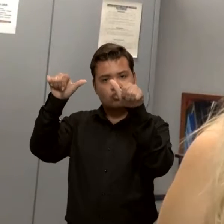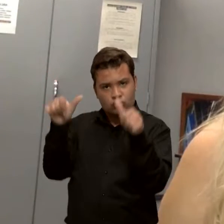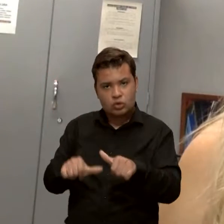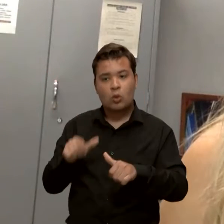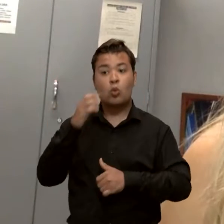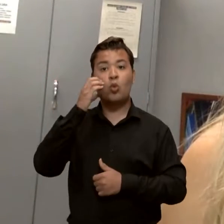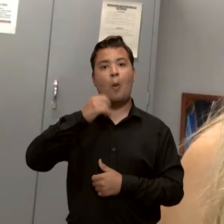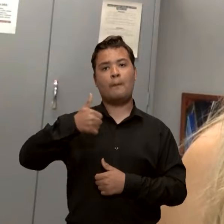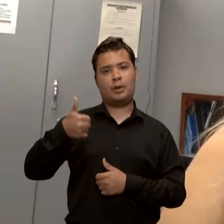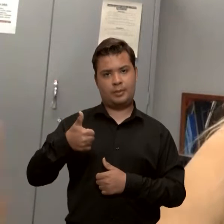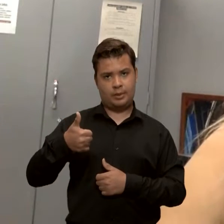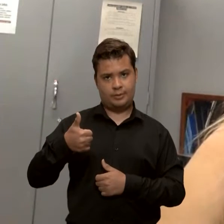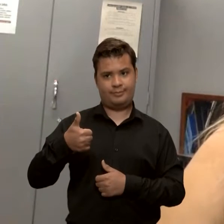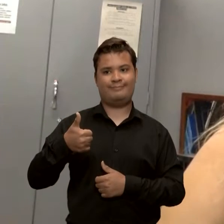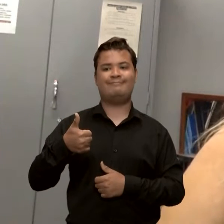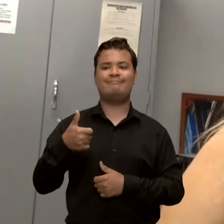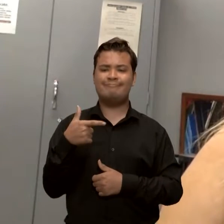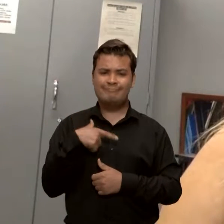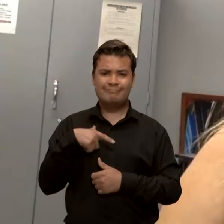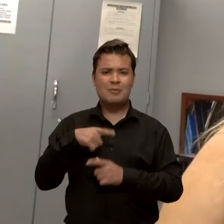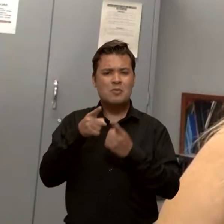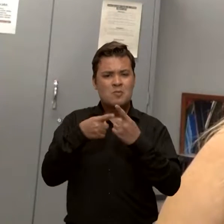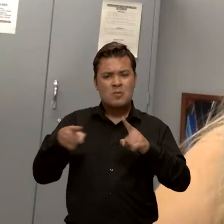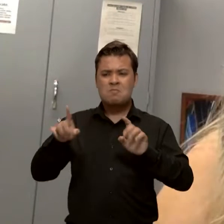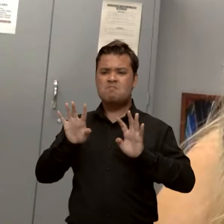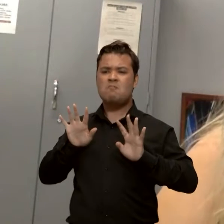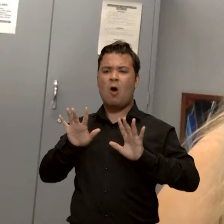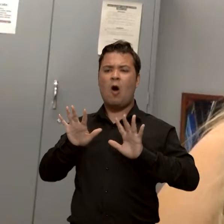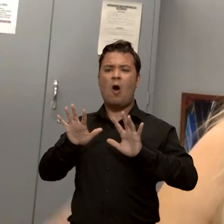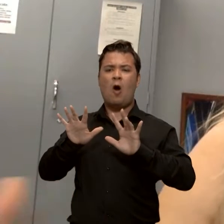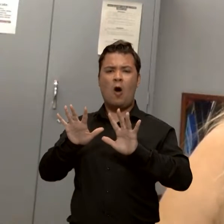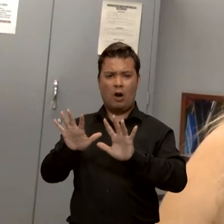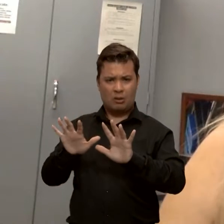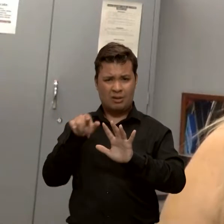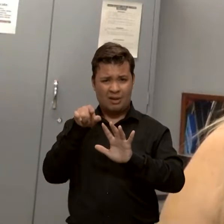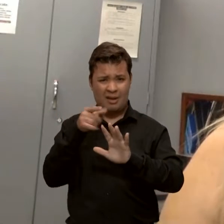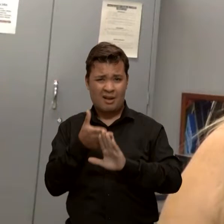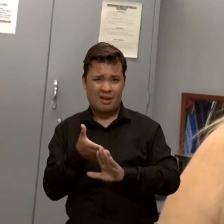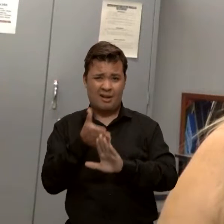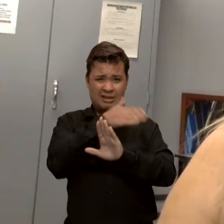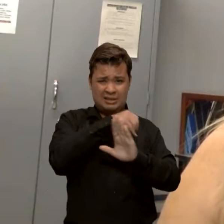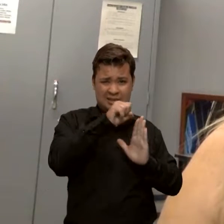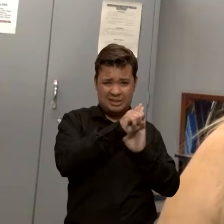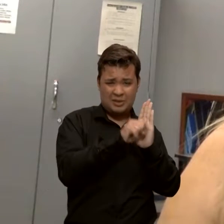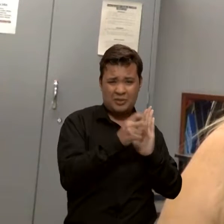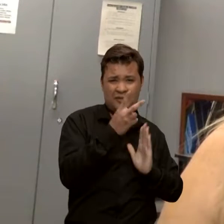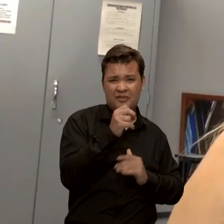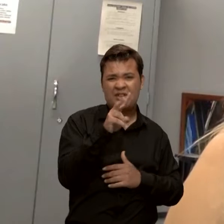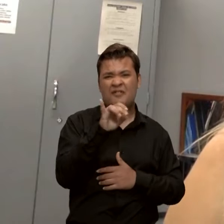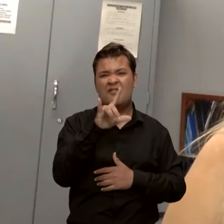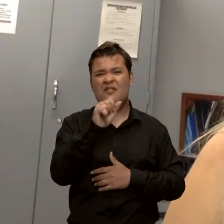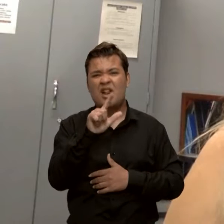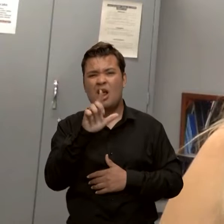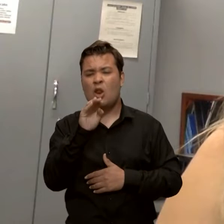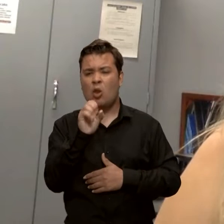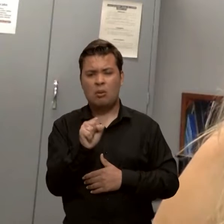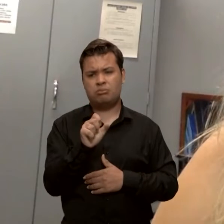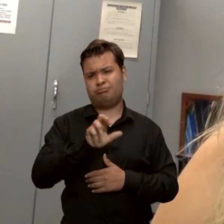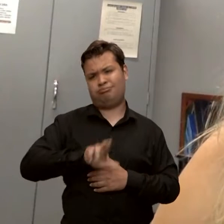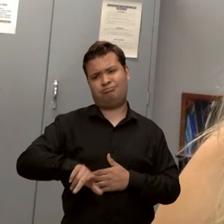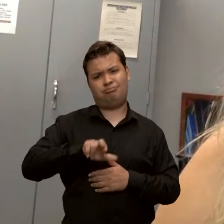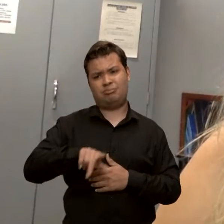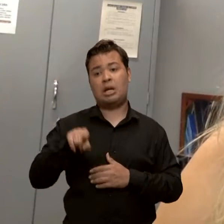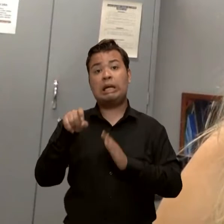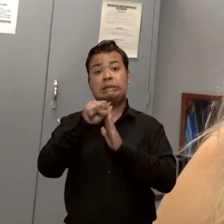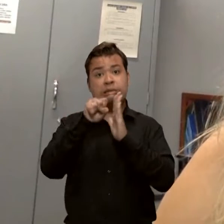as concentrações musicais não datam de Vila Lobos no século XX, como a gente imagina. Então, naquele momento, no século